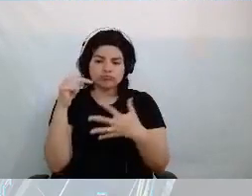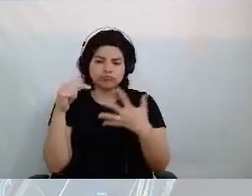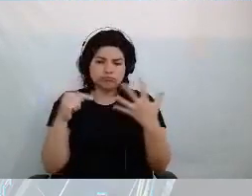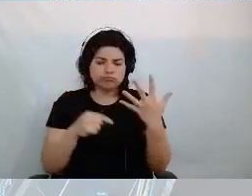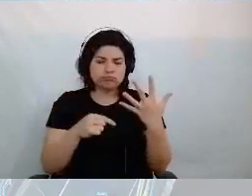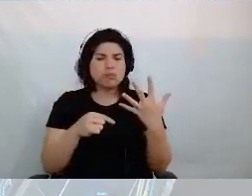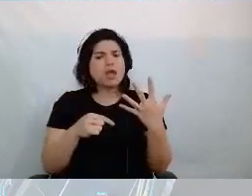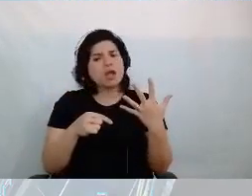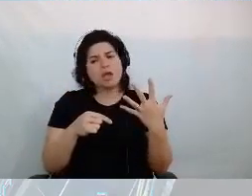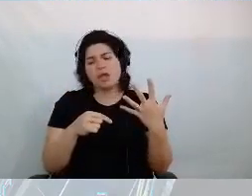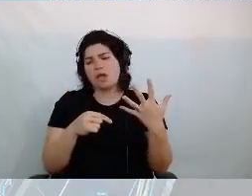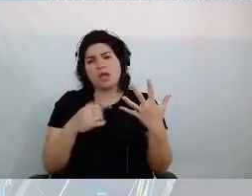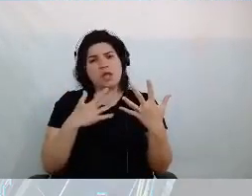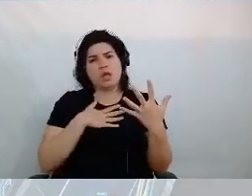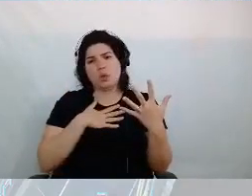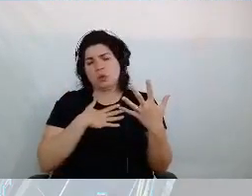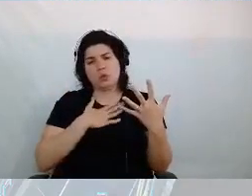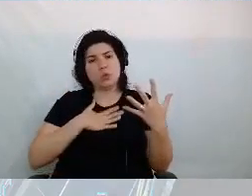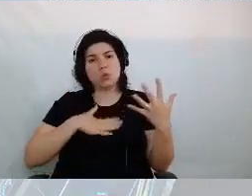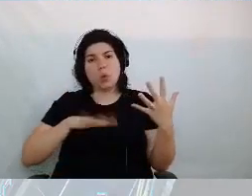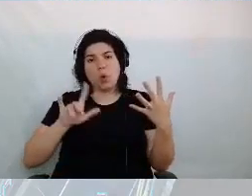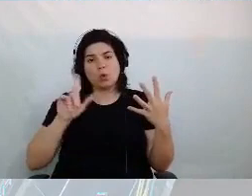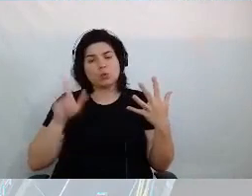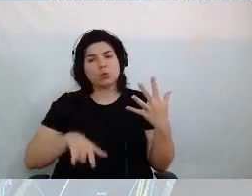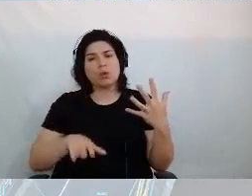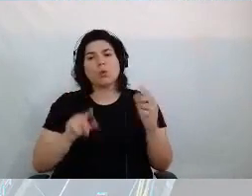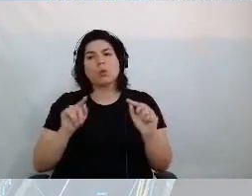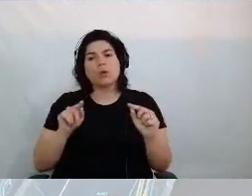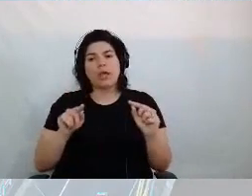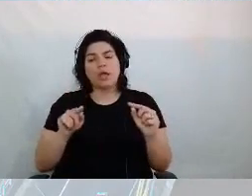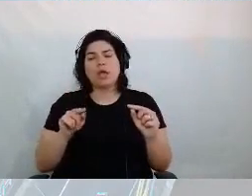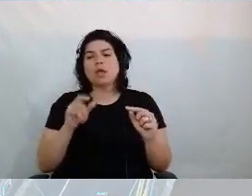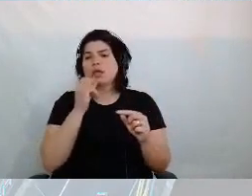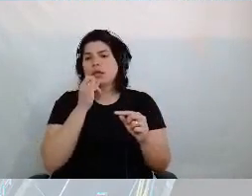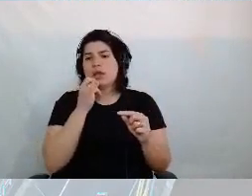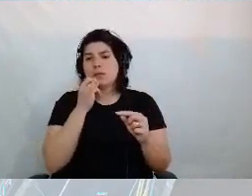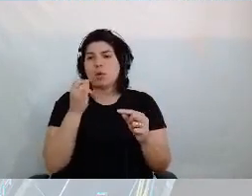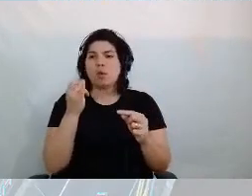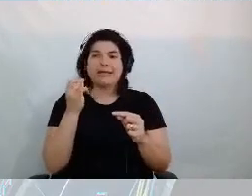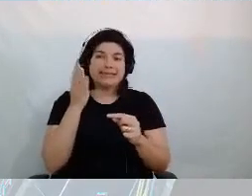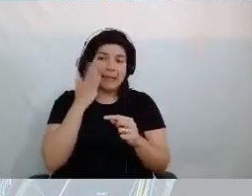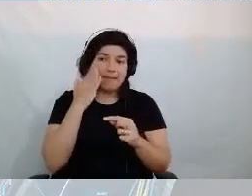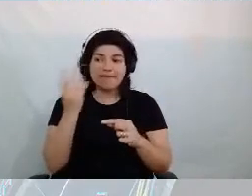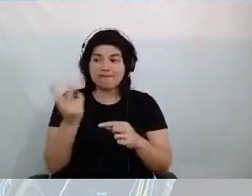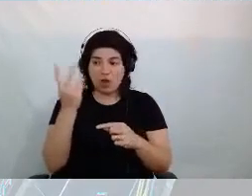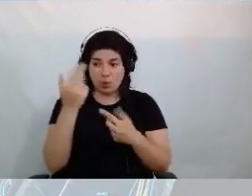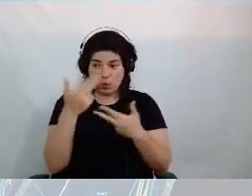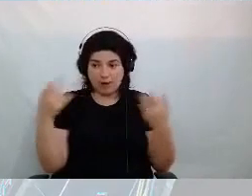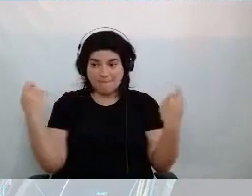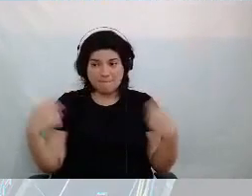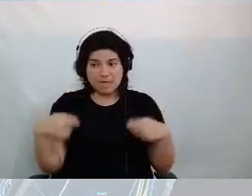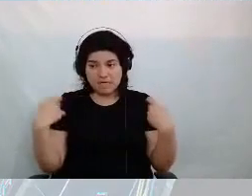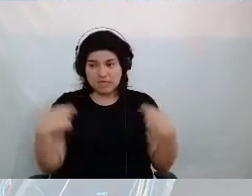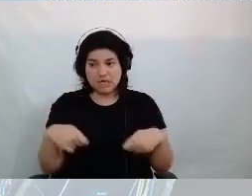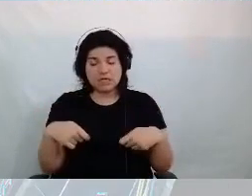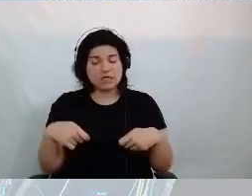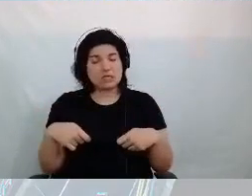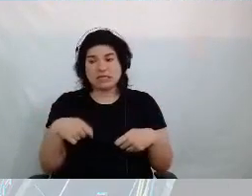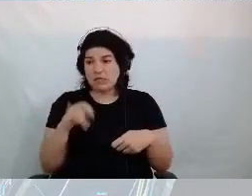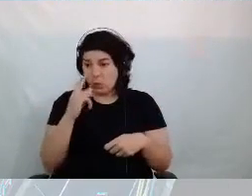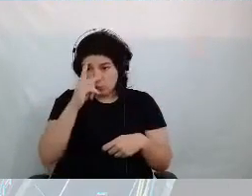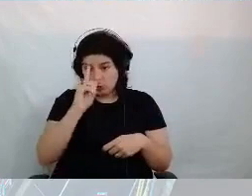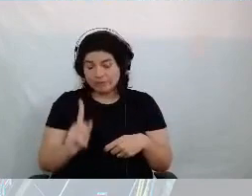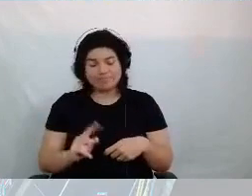totalmente contra ir para uma execução sem eu ter uma noção de valores que eu preciso alcançar pensando em